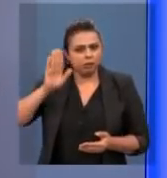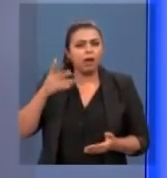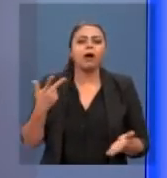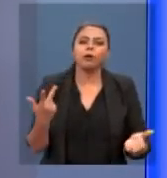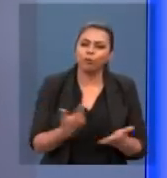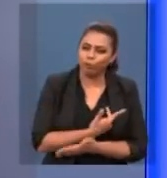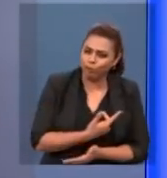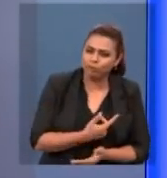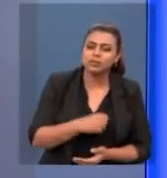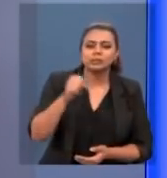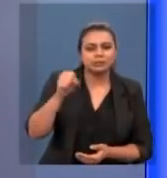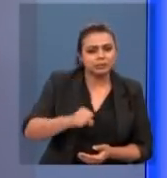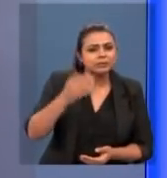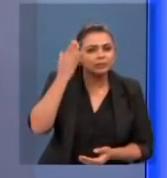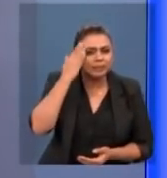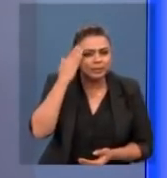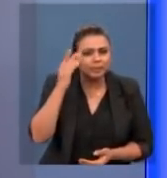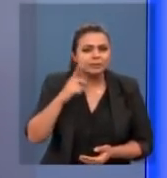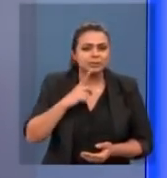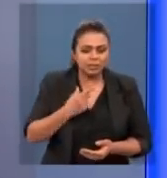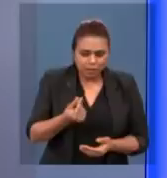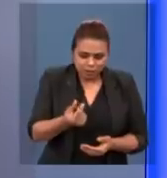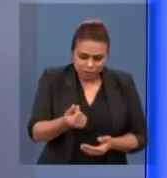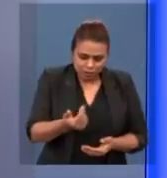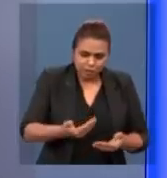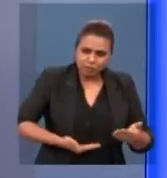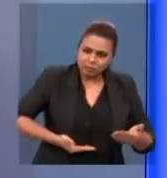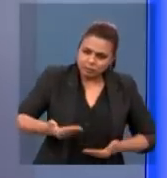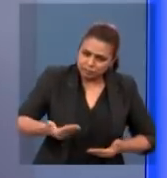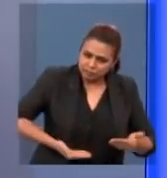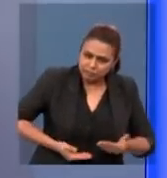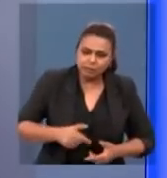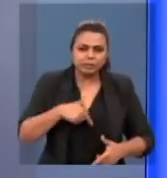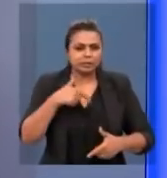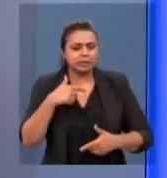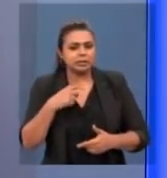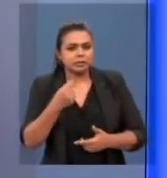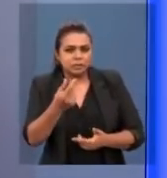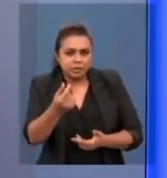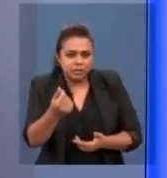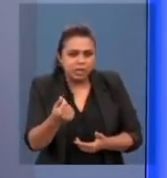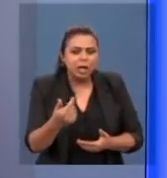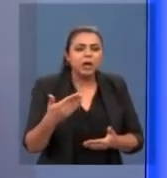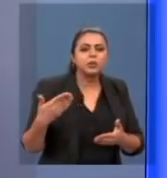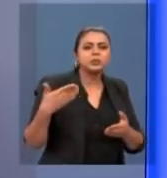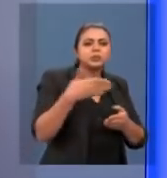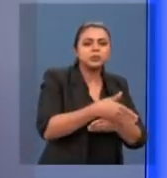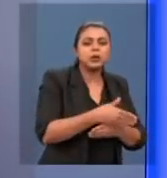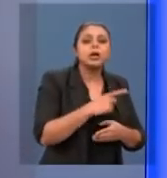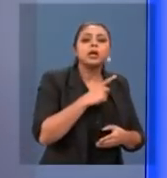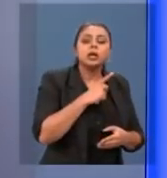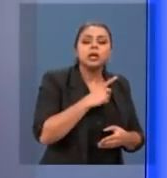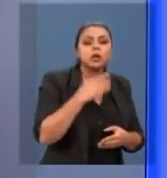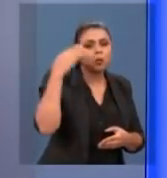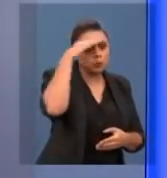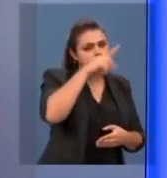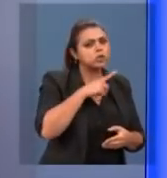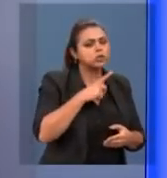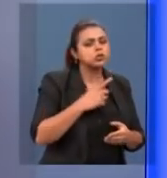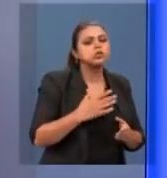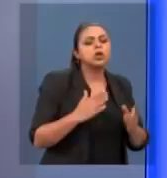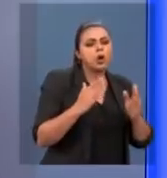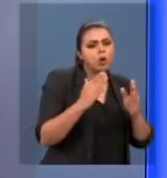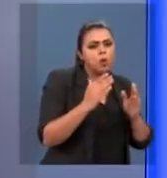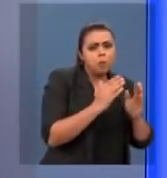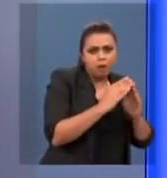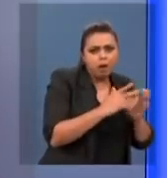recebia dinheiro da câmara para vender sair lá numa na praia onde o bolsonaro tinha uma casa de praia